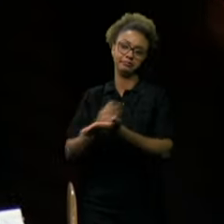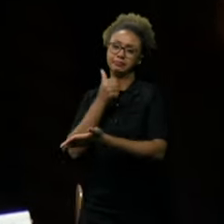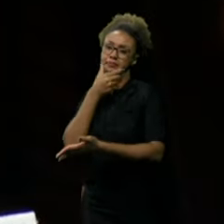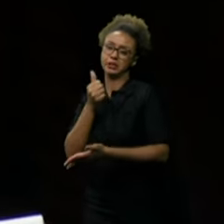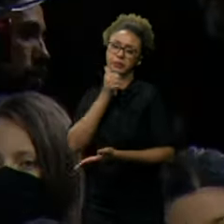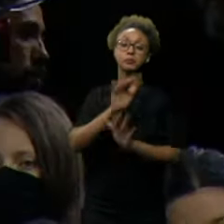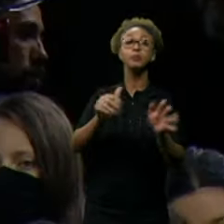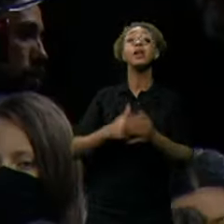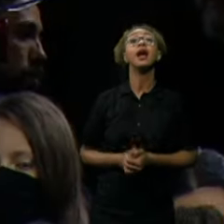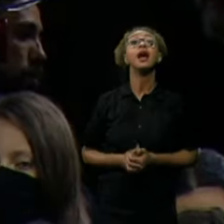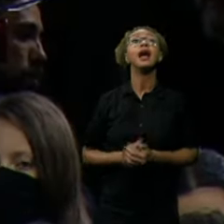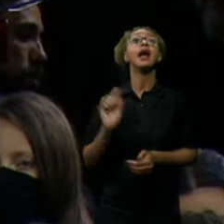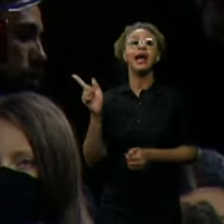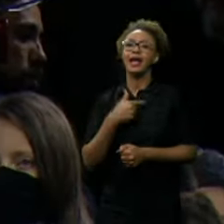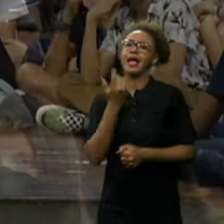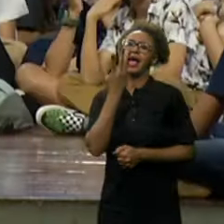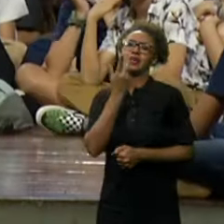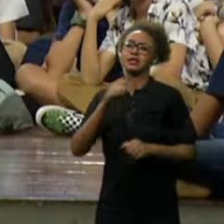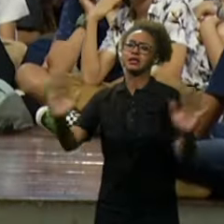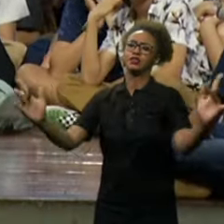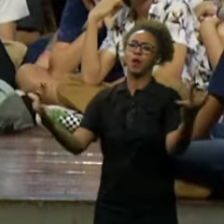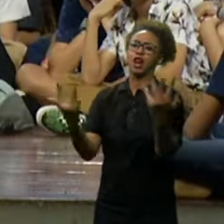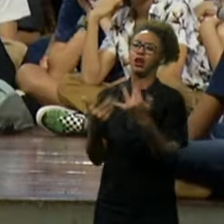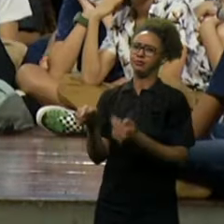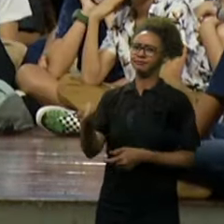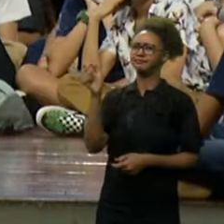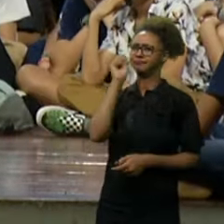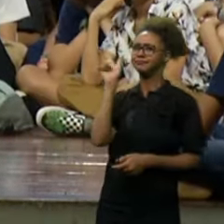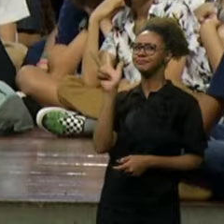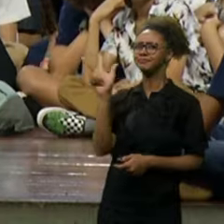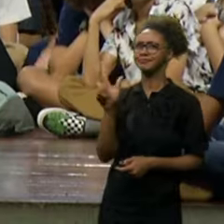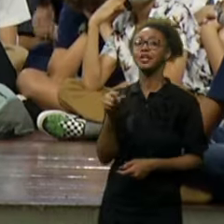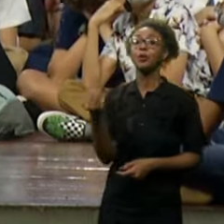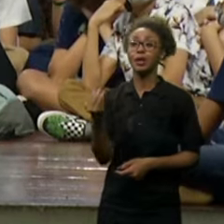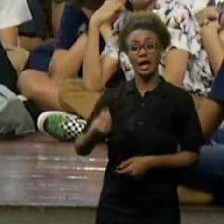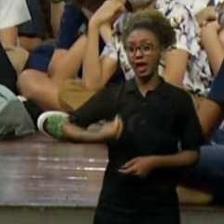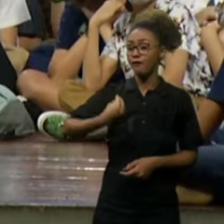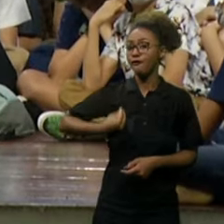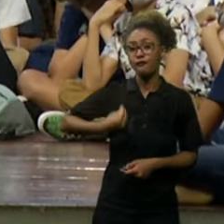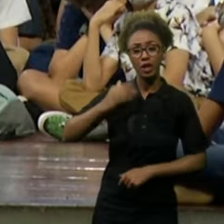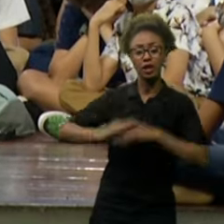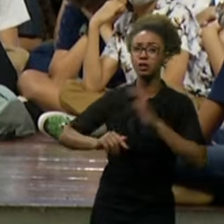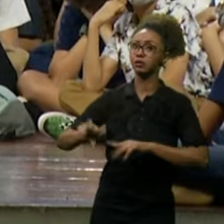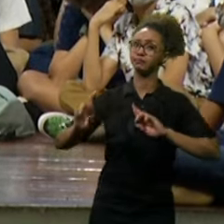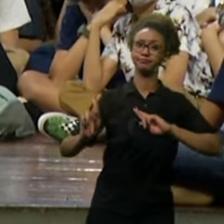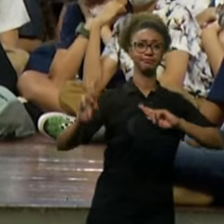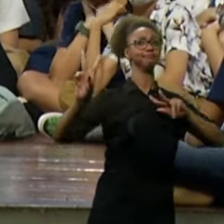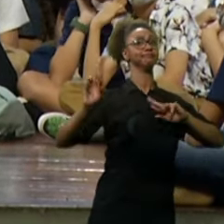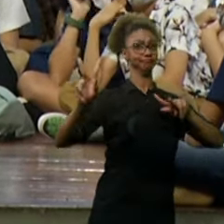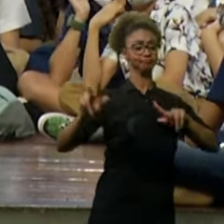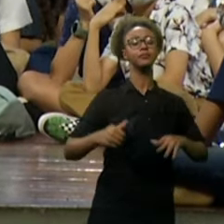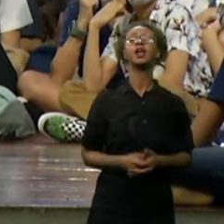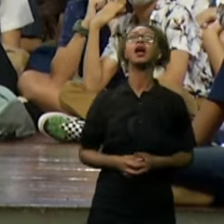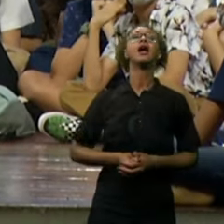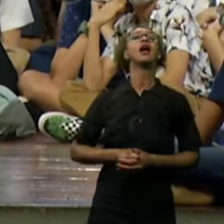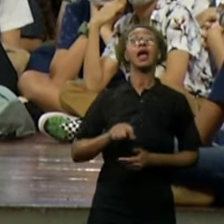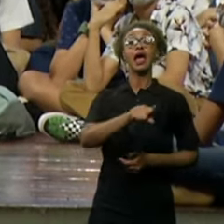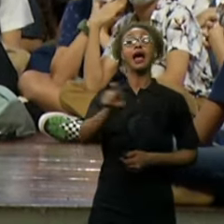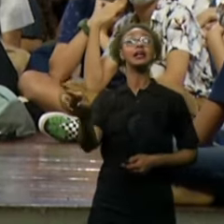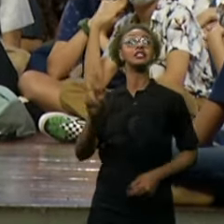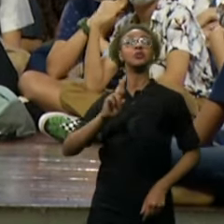e aí reuniu as crianças e eles são muito inteligentes porque eles lidam com a vida de uma forma diferente da nossa